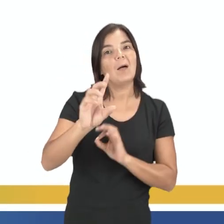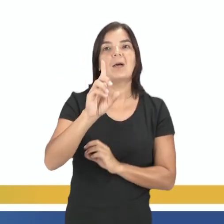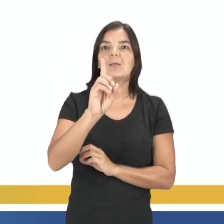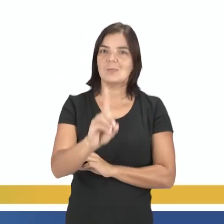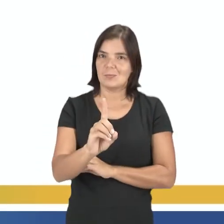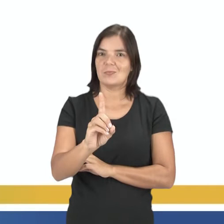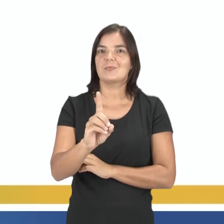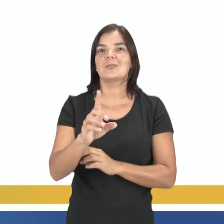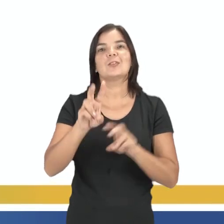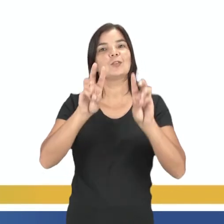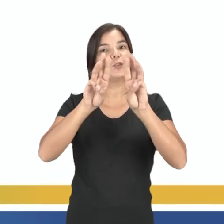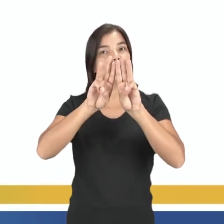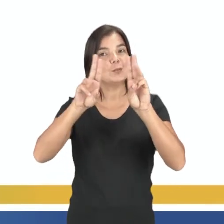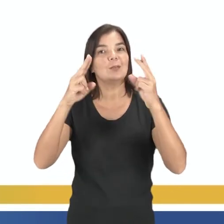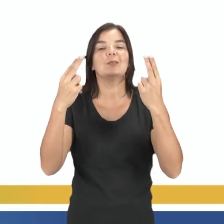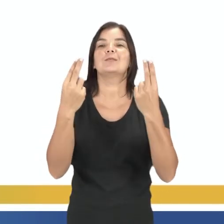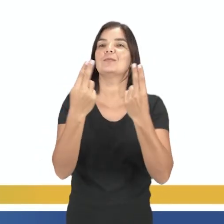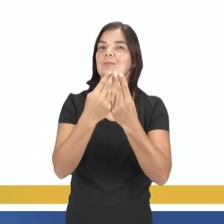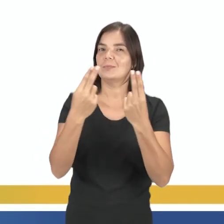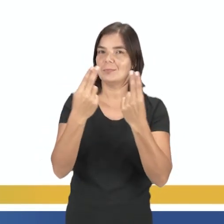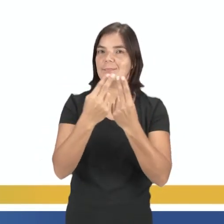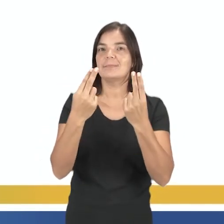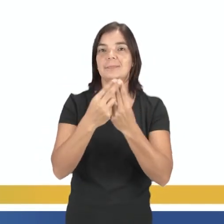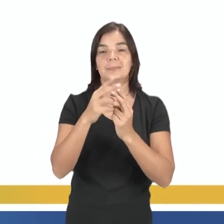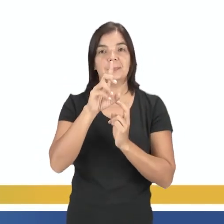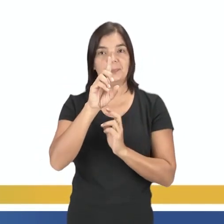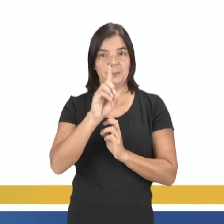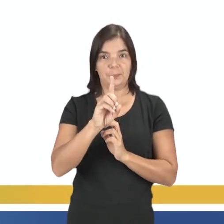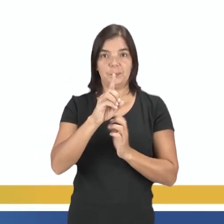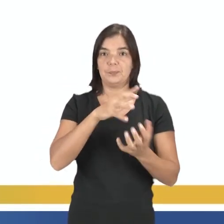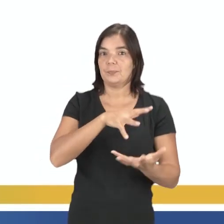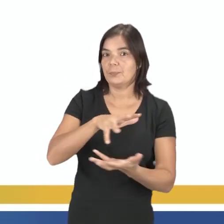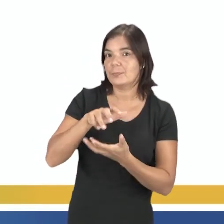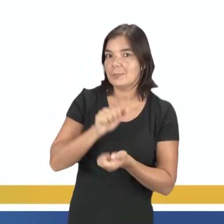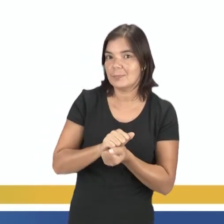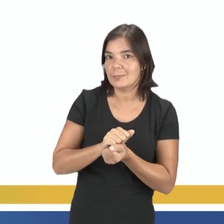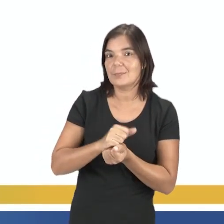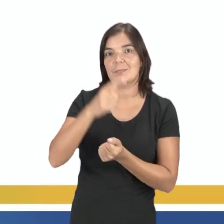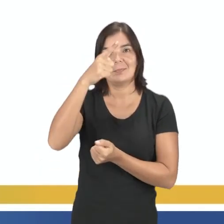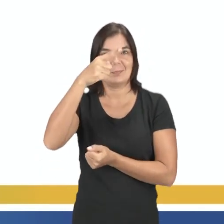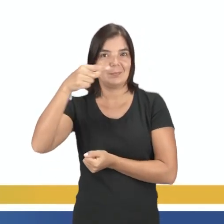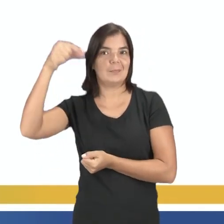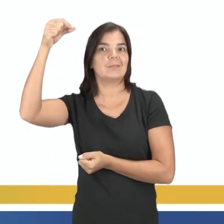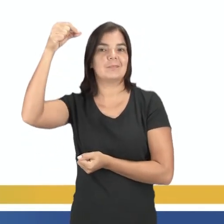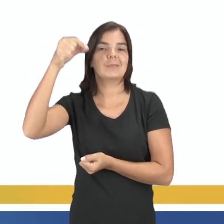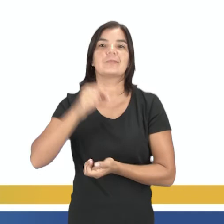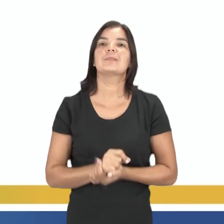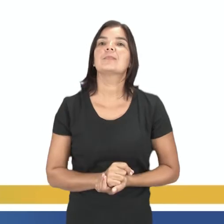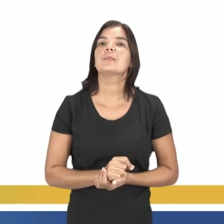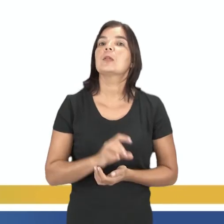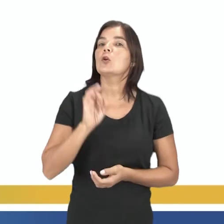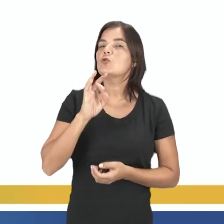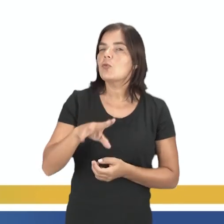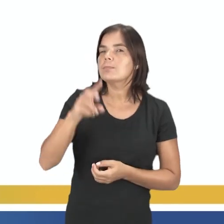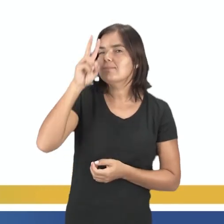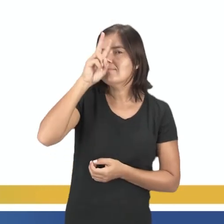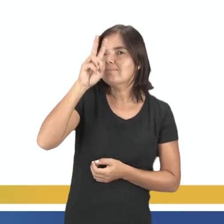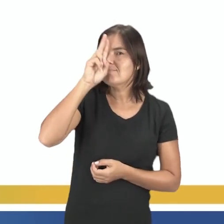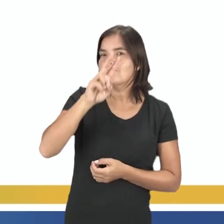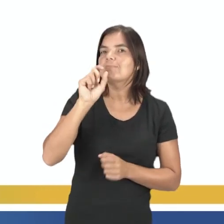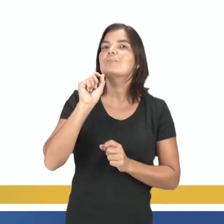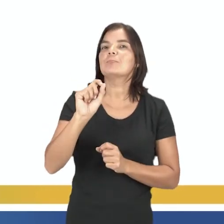essas massas, ou seja, a distância entre a Terra e a Lua. Só precisa lembrar de uma